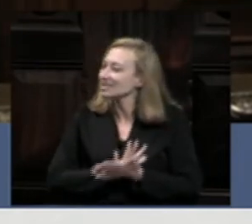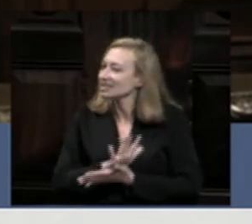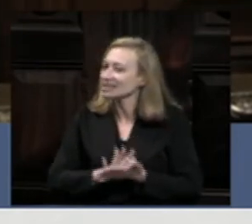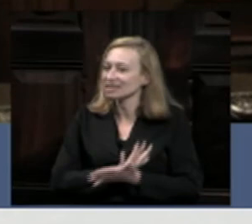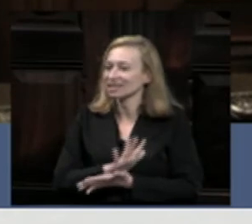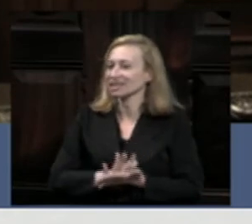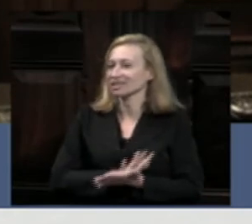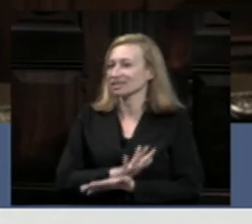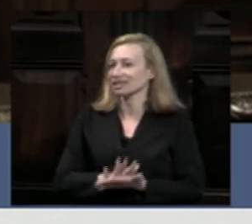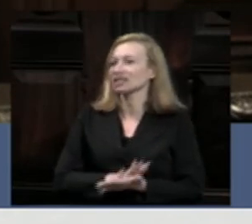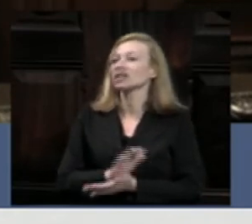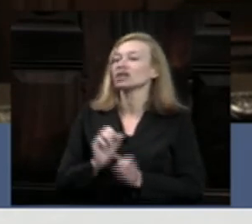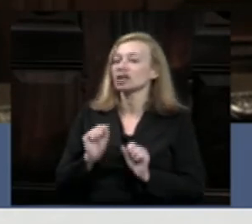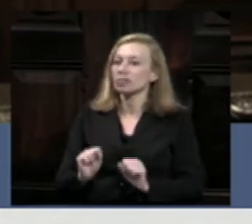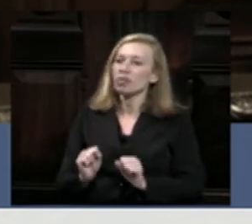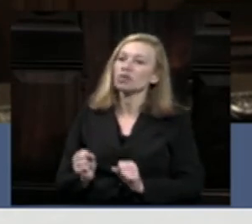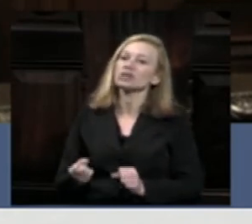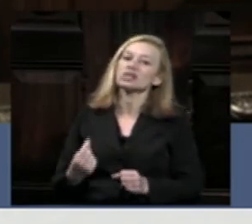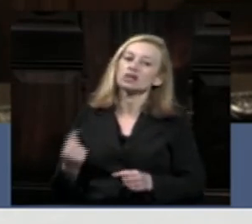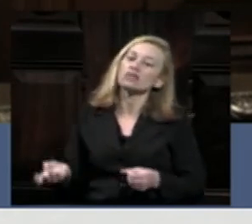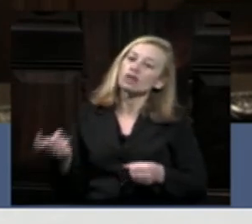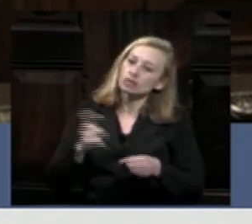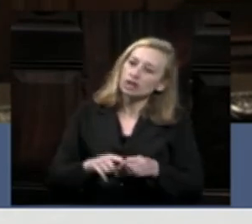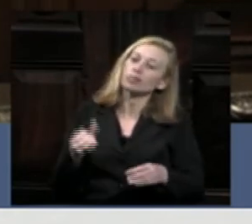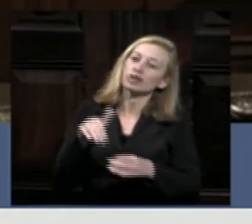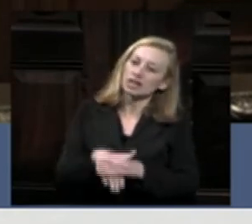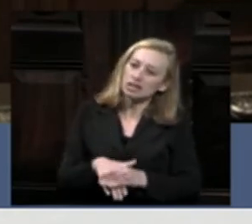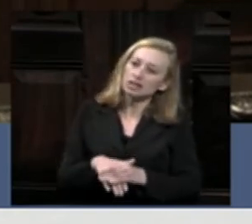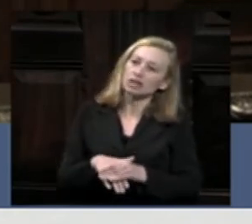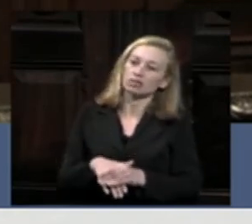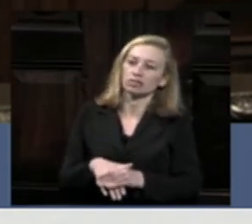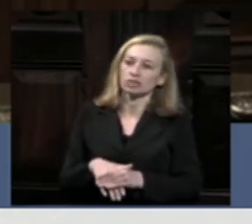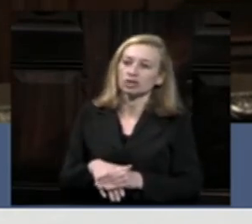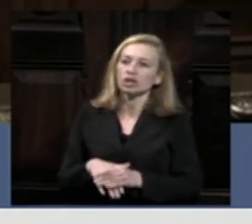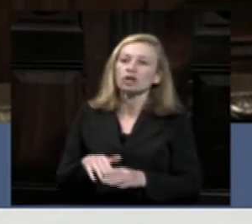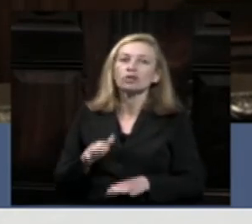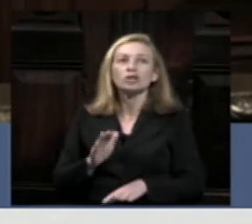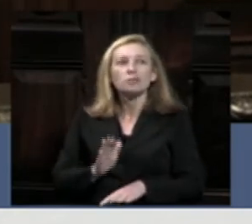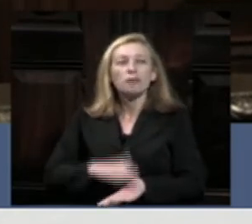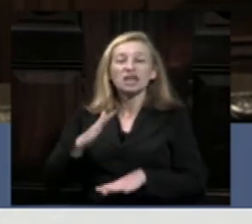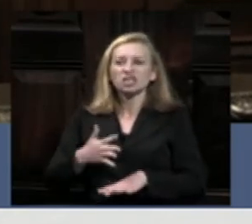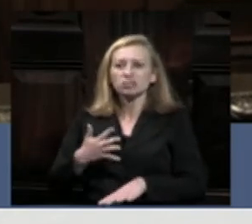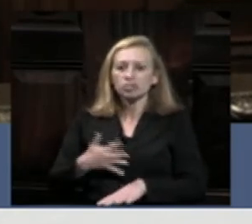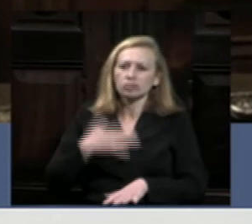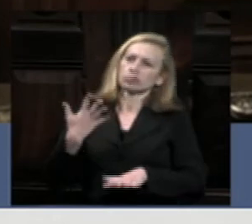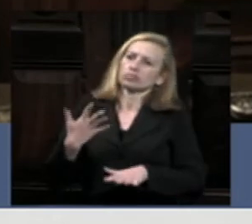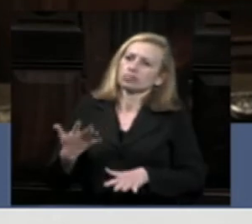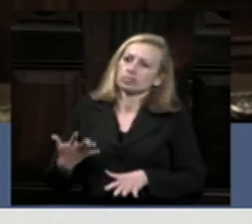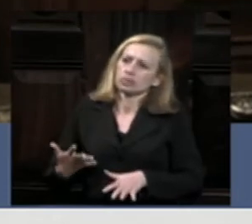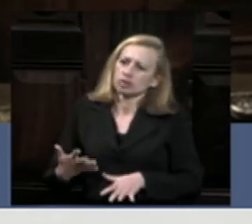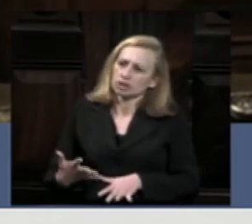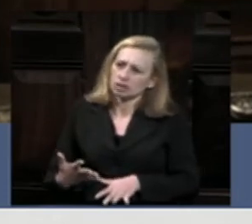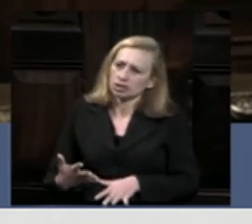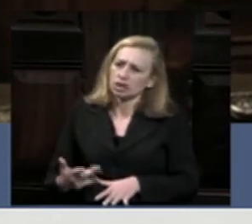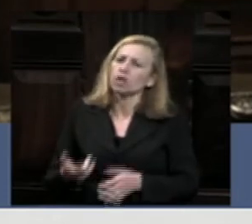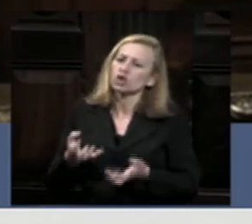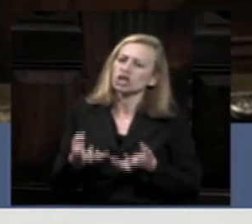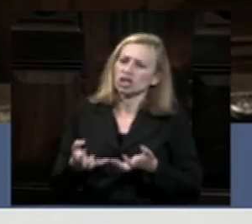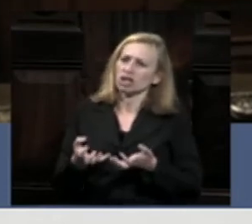para que o ex-governador possa concorrer nessas eleições. Mas o que mais me espanta, e aí eu